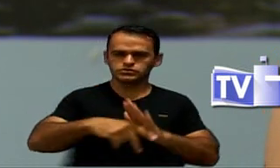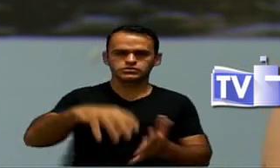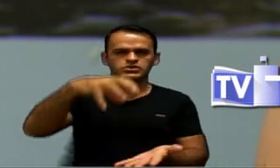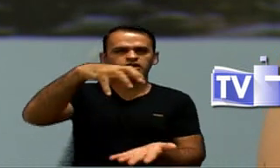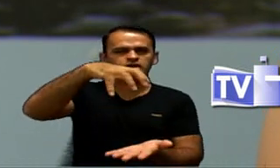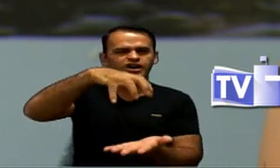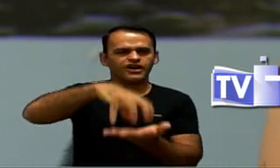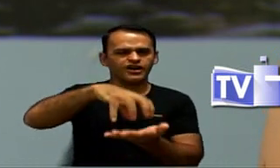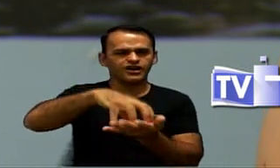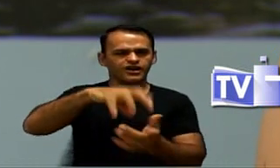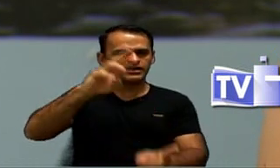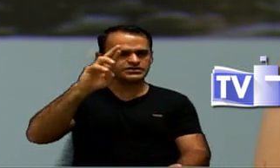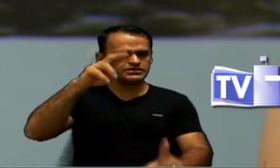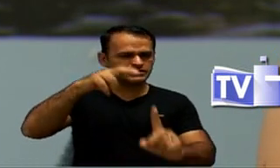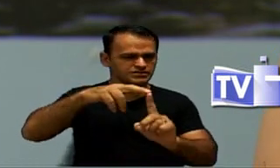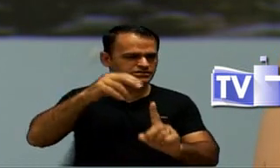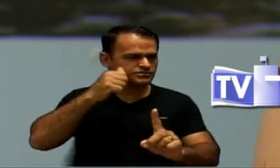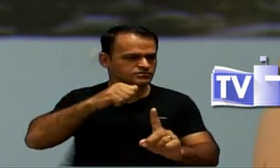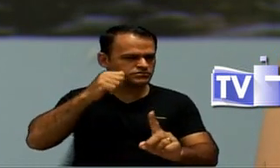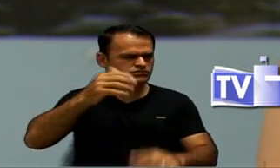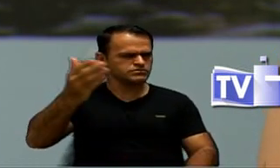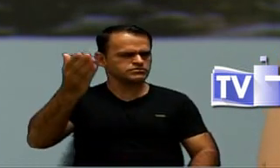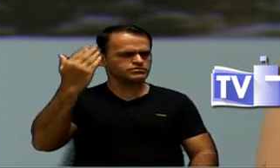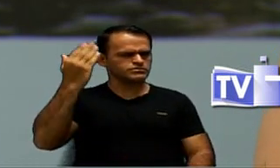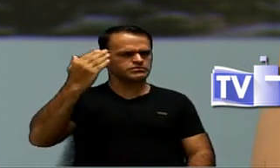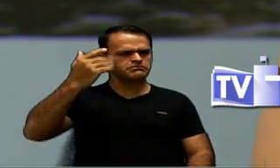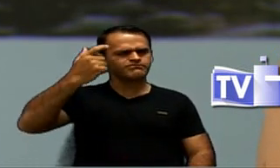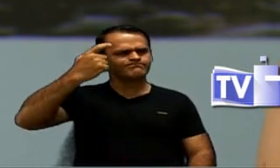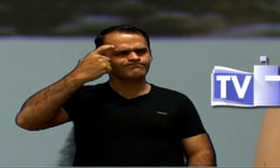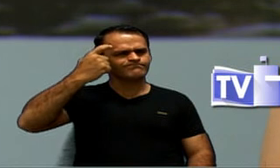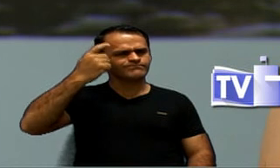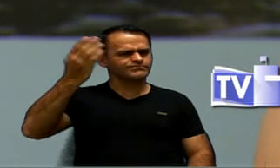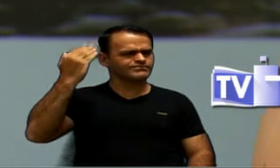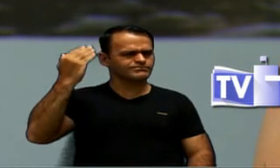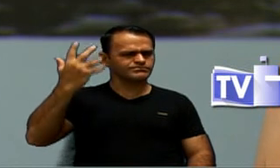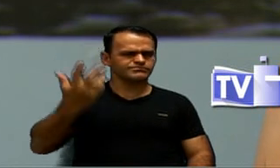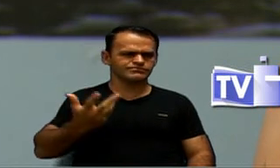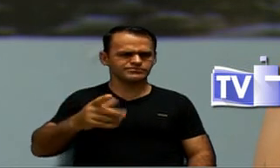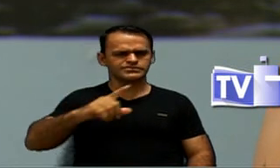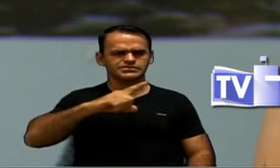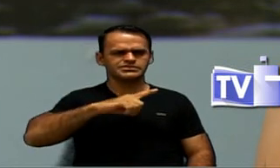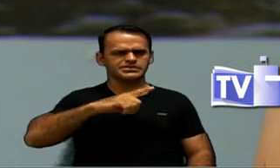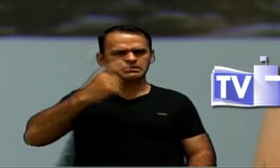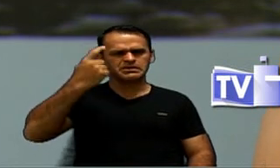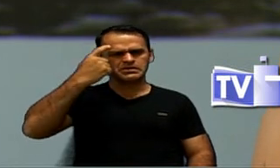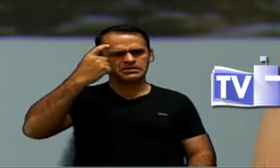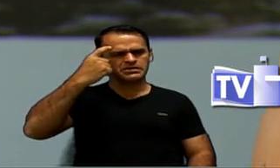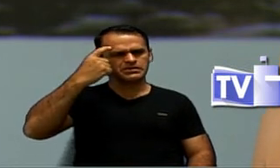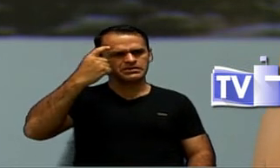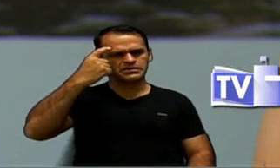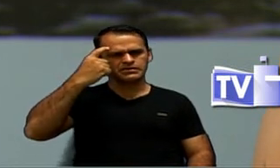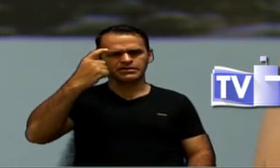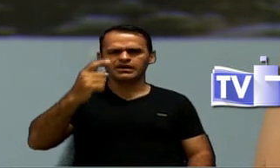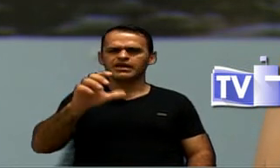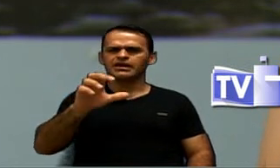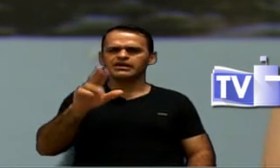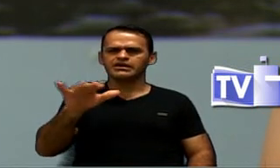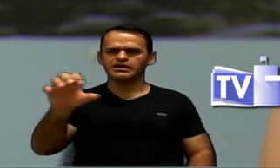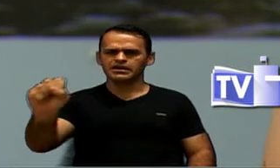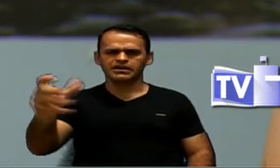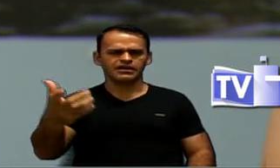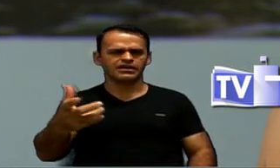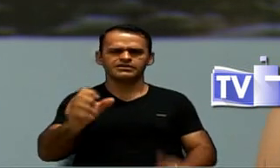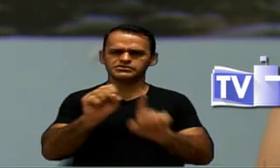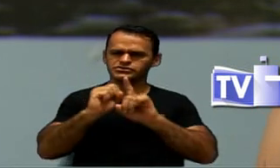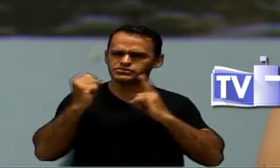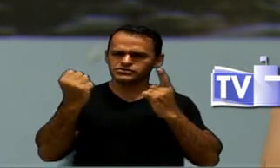Porque, naquela época, o entendimento da política, né, a gente tinha um entendimento muito ligado ainda ao CREAS e